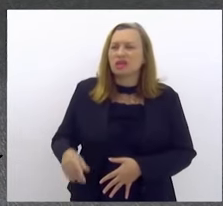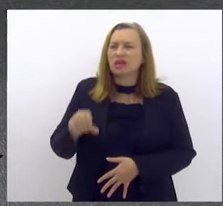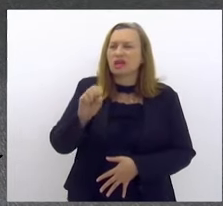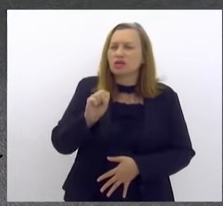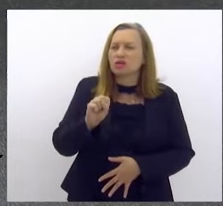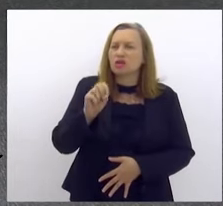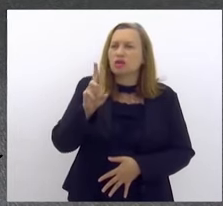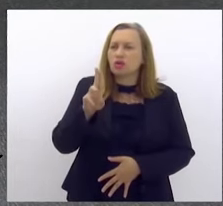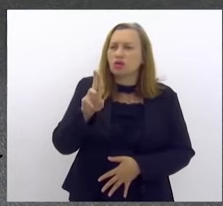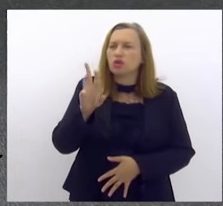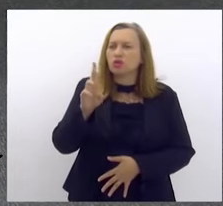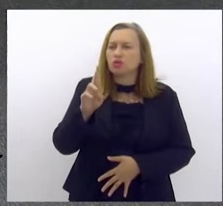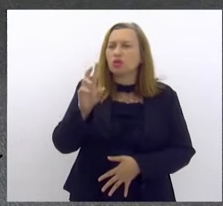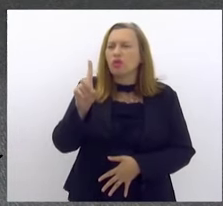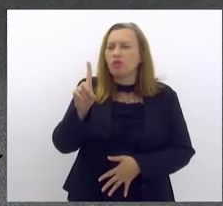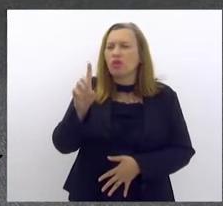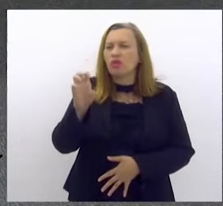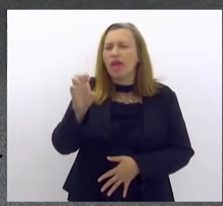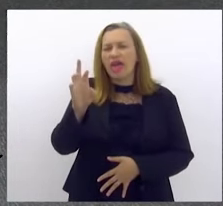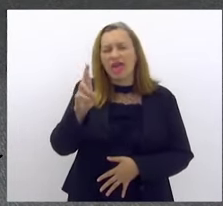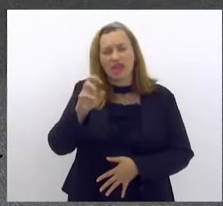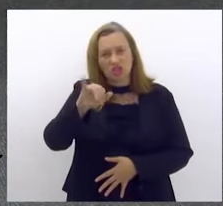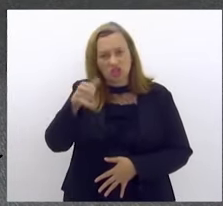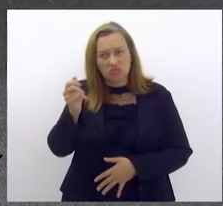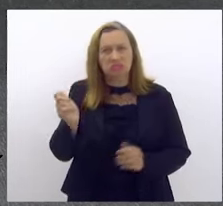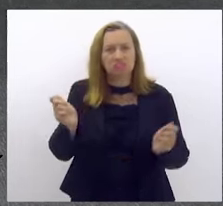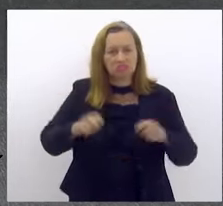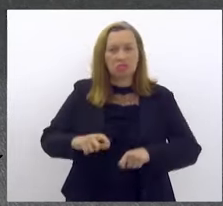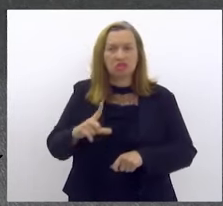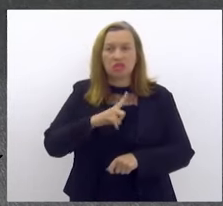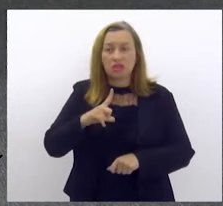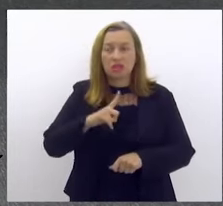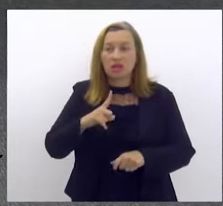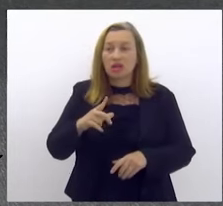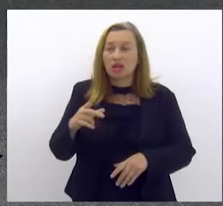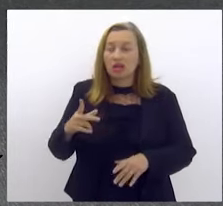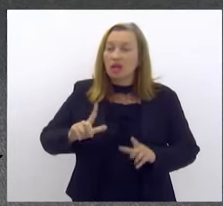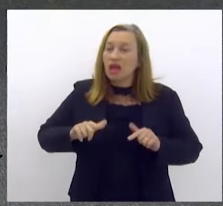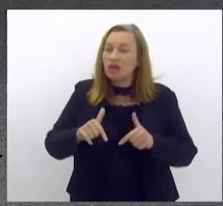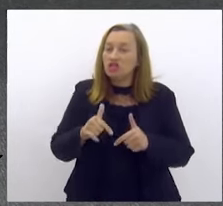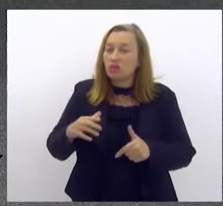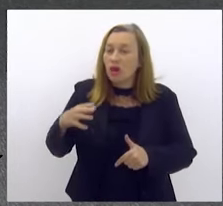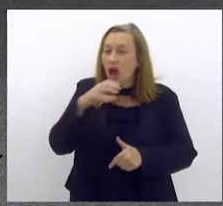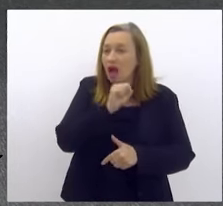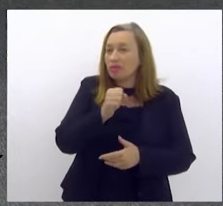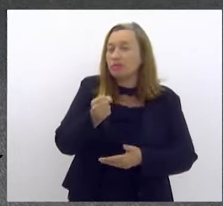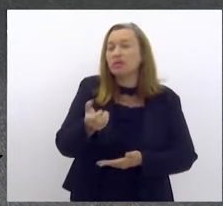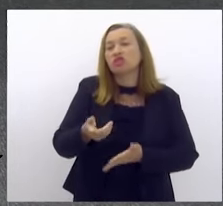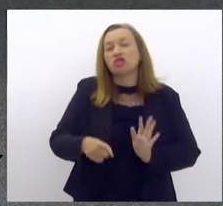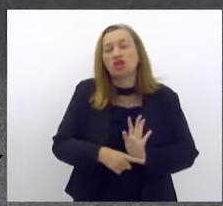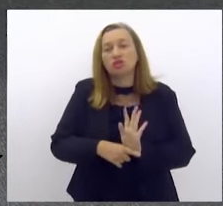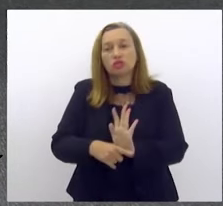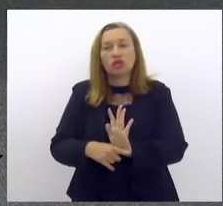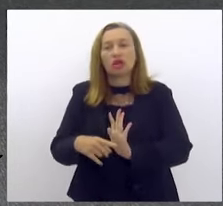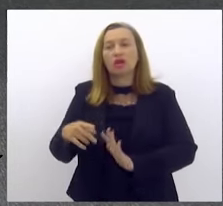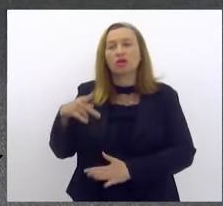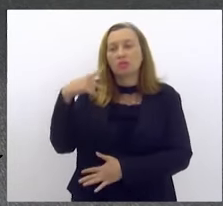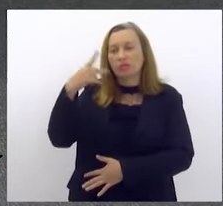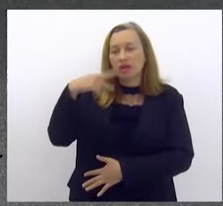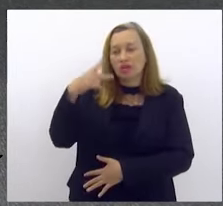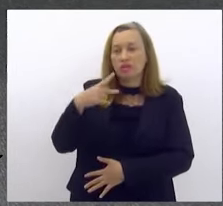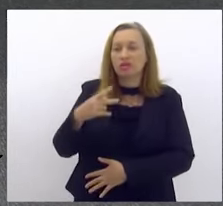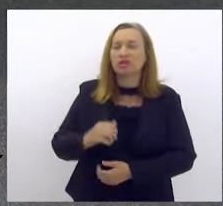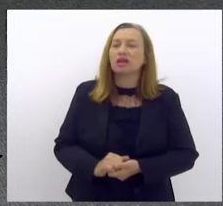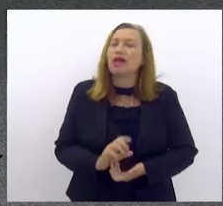capaz e ele adiantou em razão de colaborar com o parlamento. A